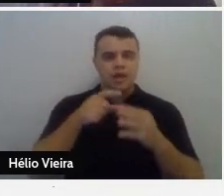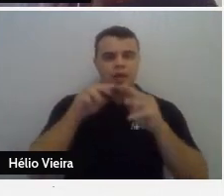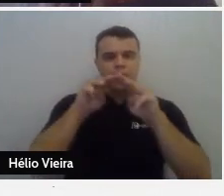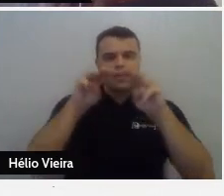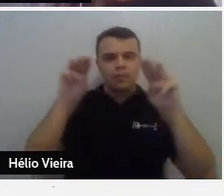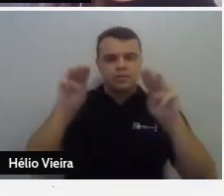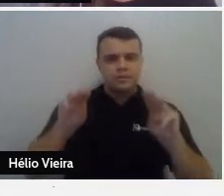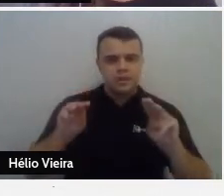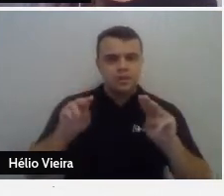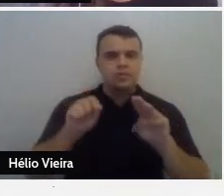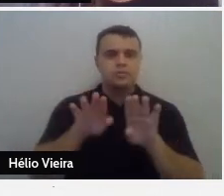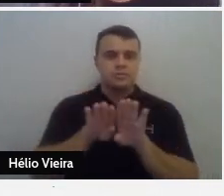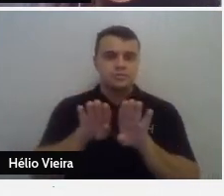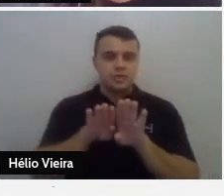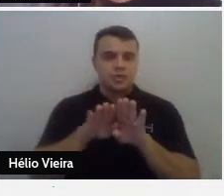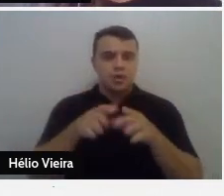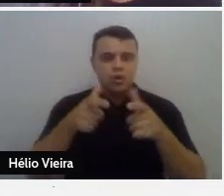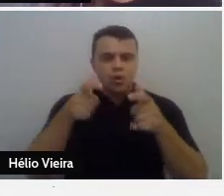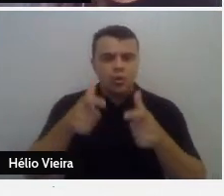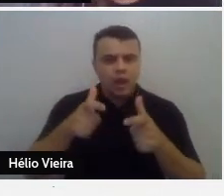museus e centros culturais que